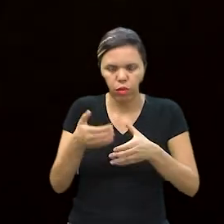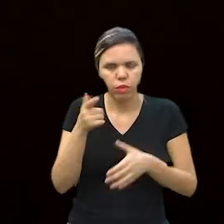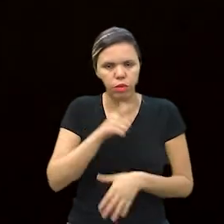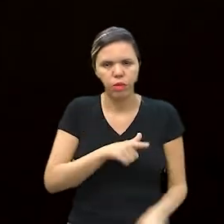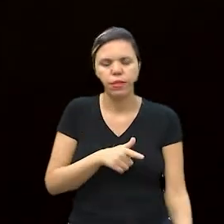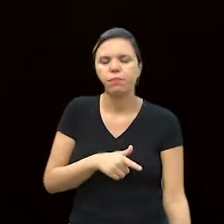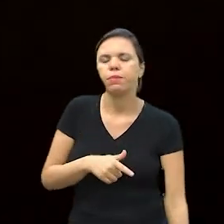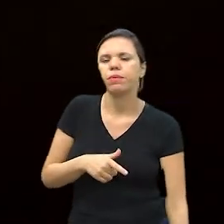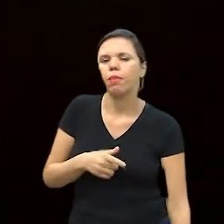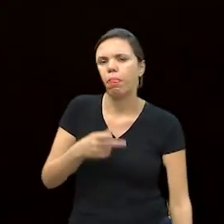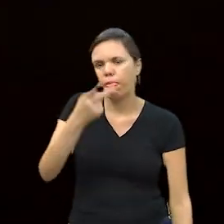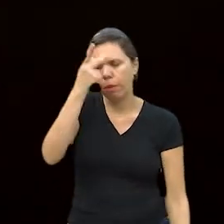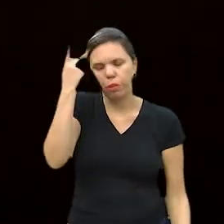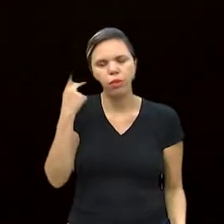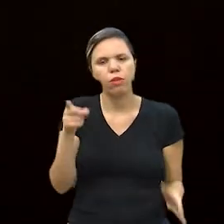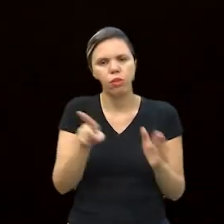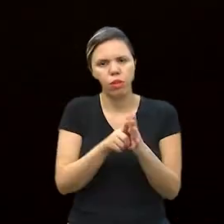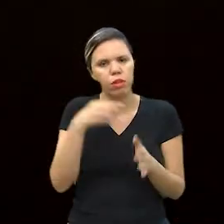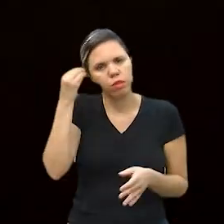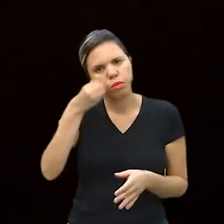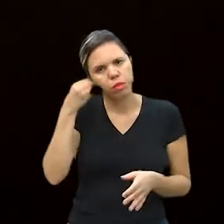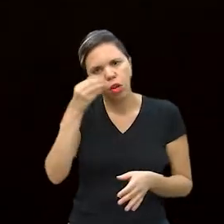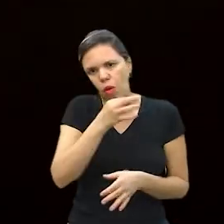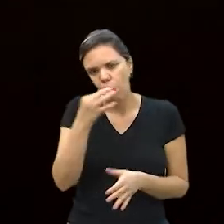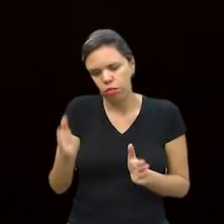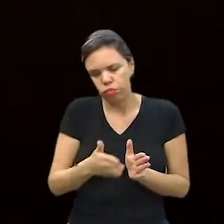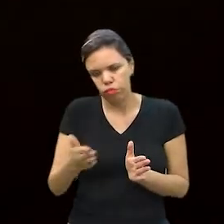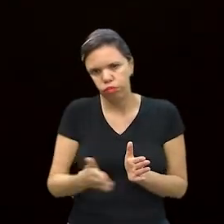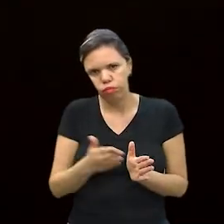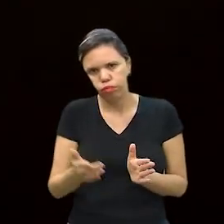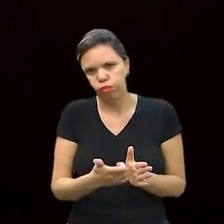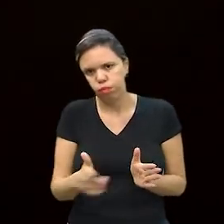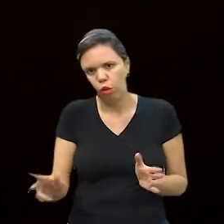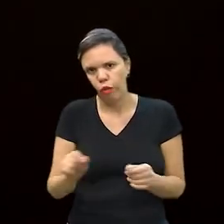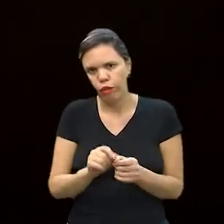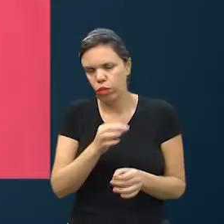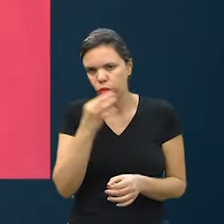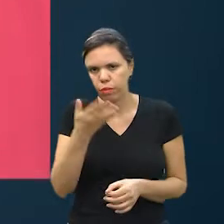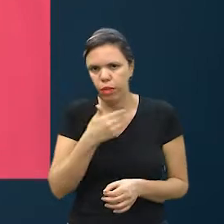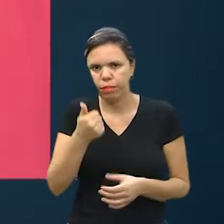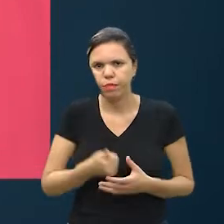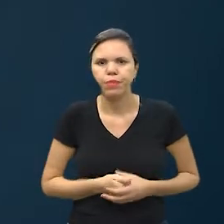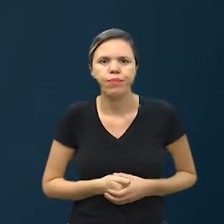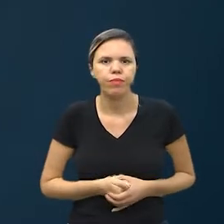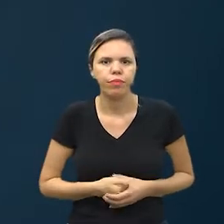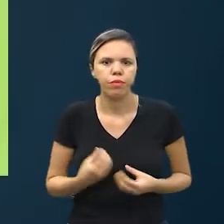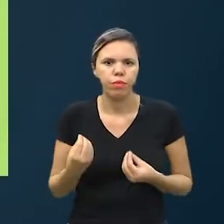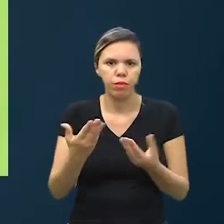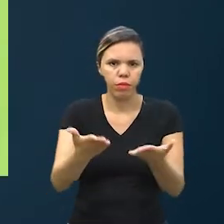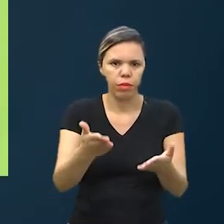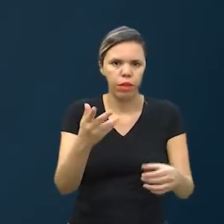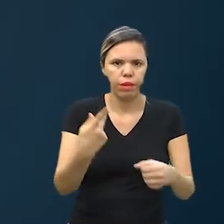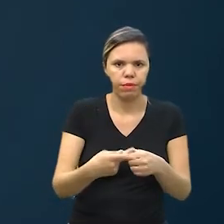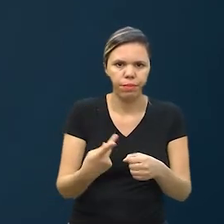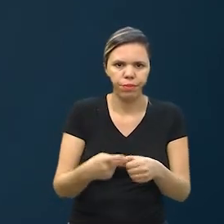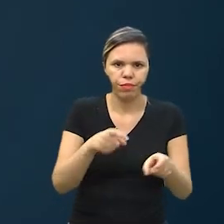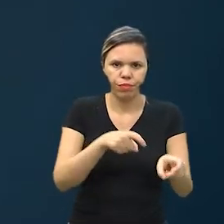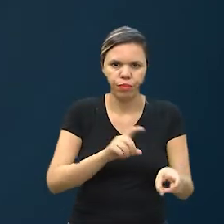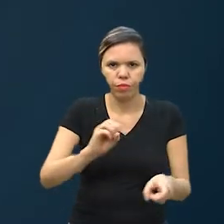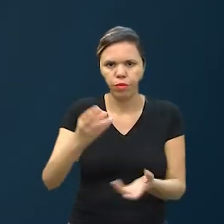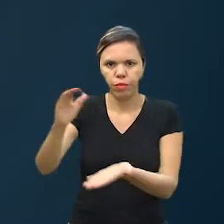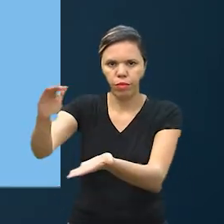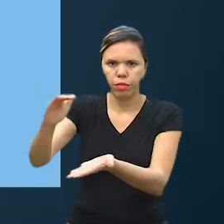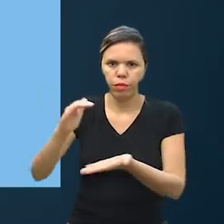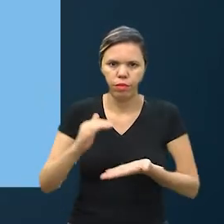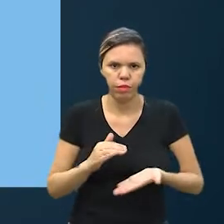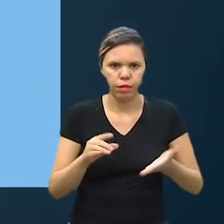produtor que saiba produzir, né, que produz muito bem, ele continua fazendo aquilo que ele faz de melhor. Então, ele entrega o produto aqui no sítio, ou nós buscamos